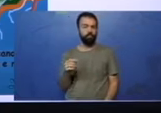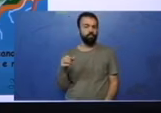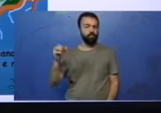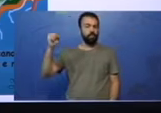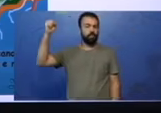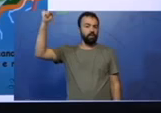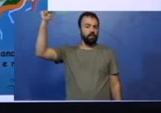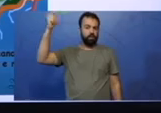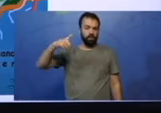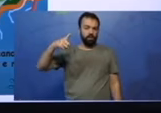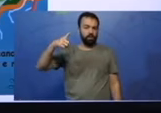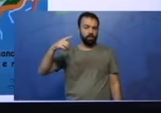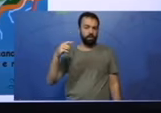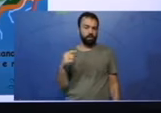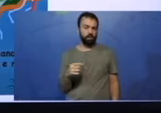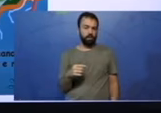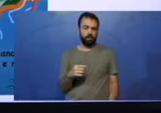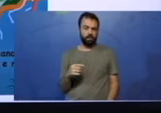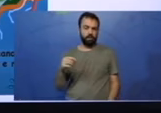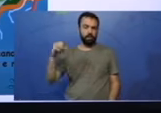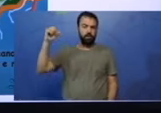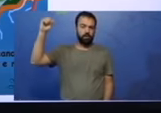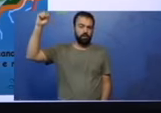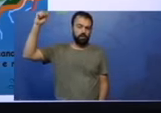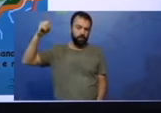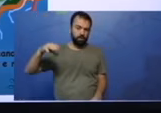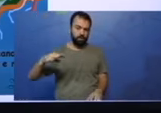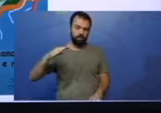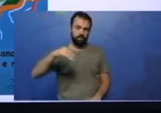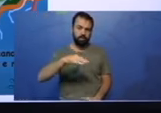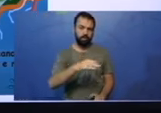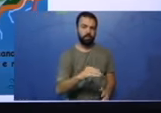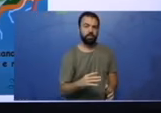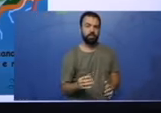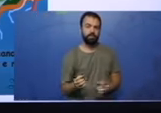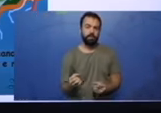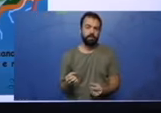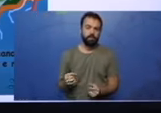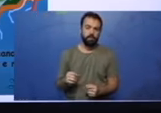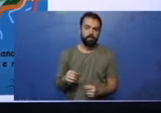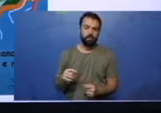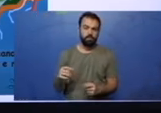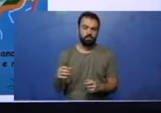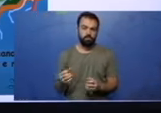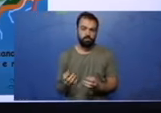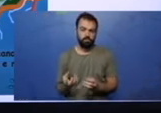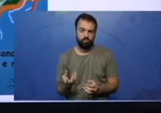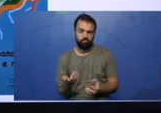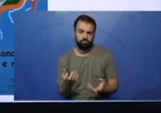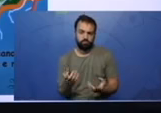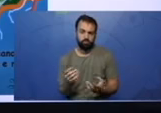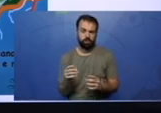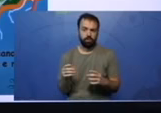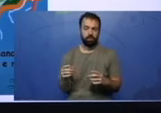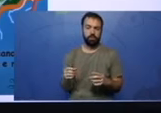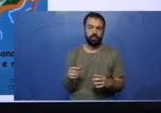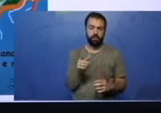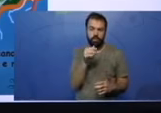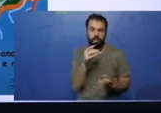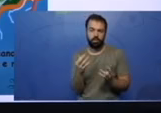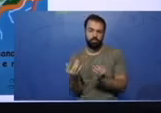sol. O sol, ele vai aquecer a água, né? E essa água vai evaporar. Quando